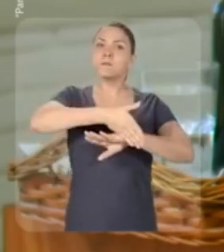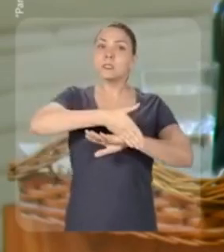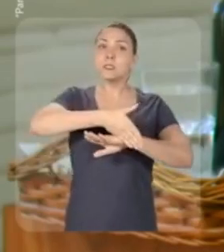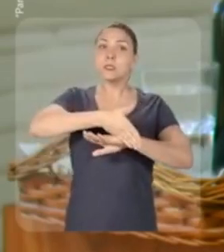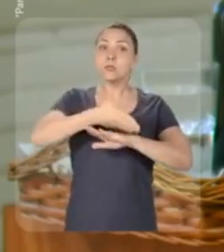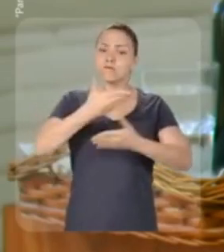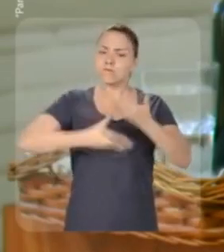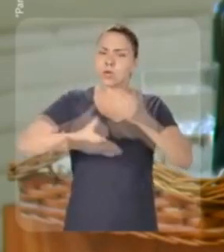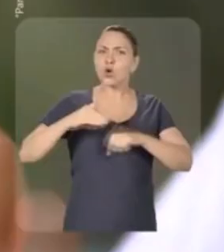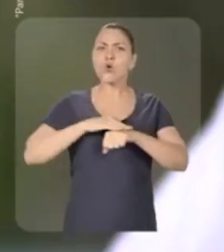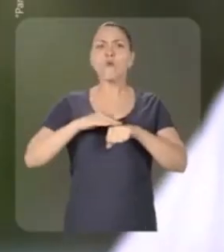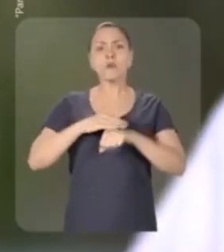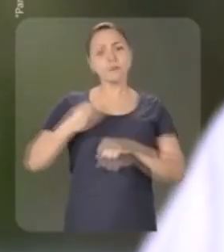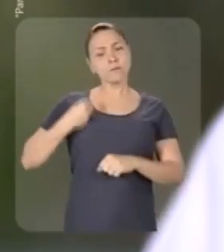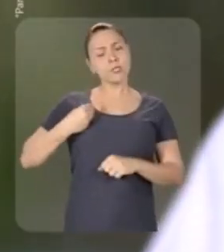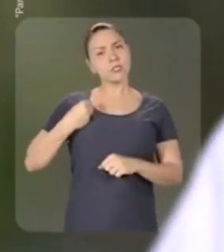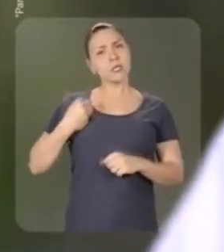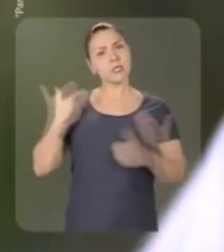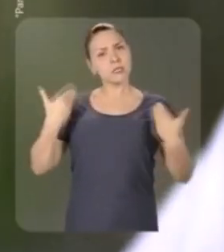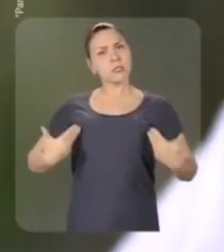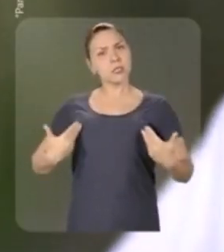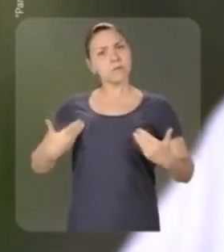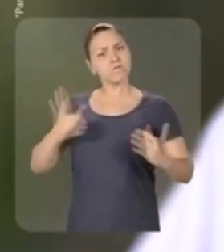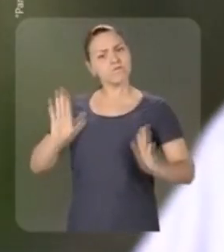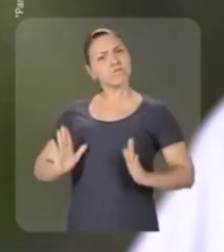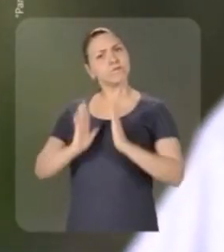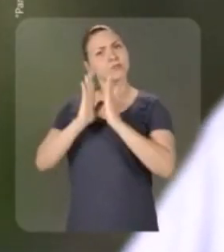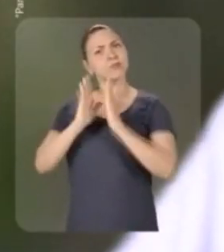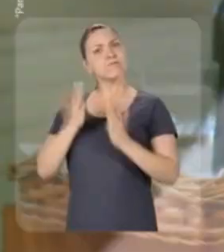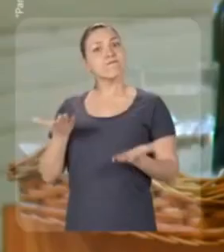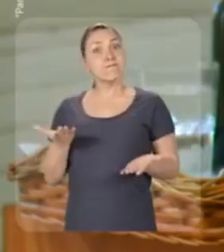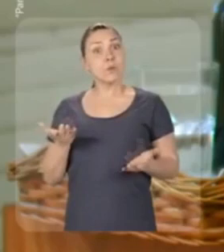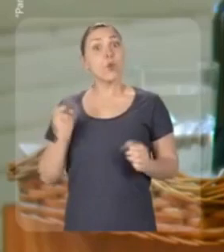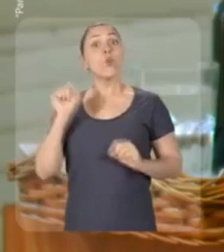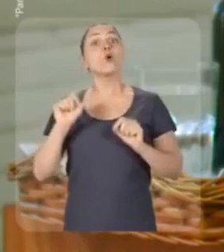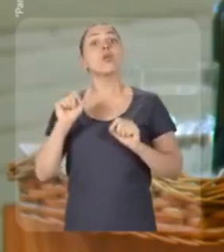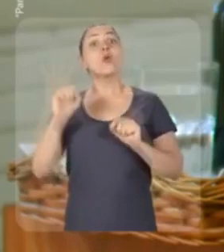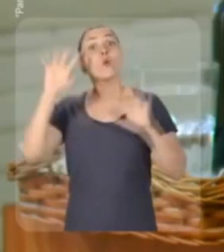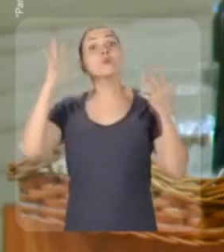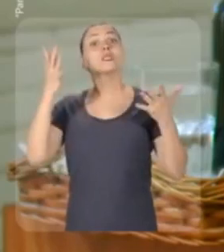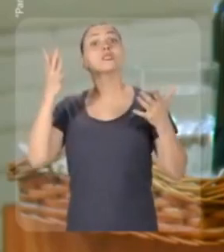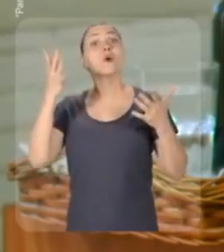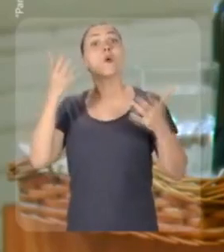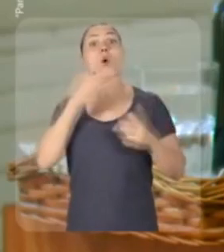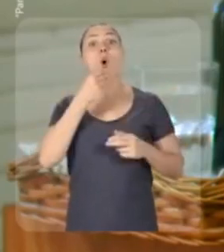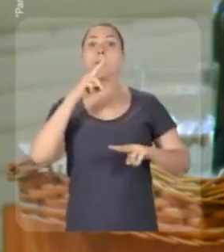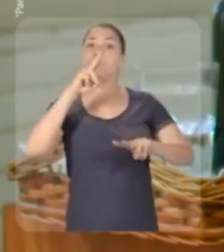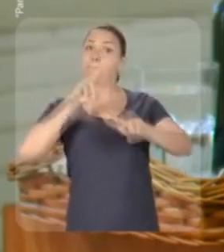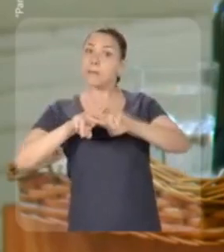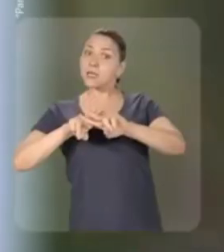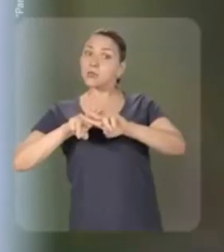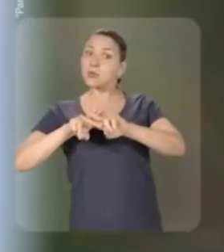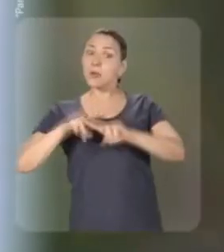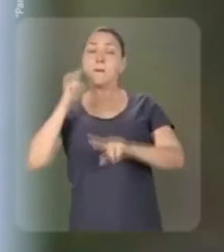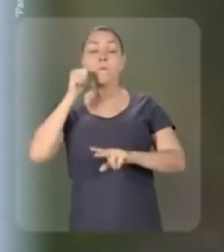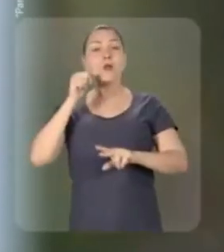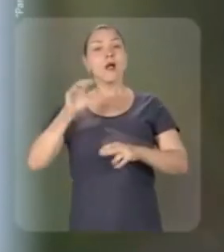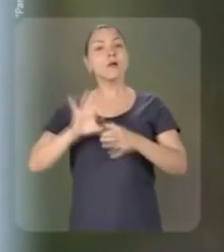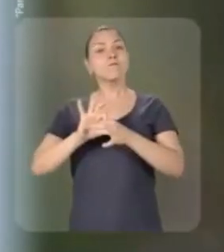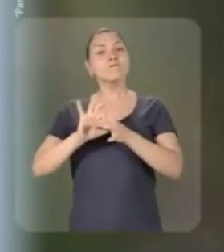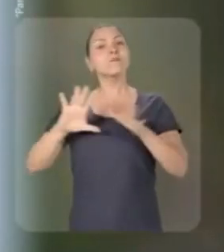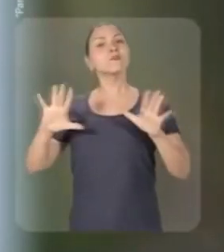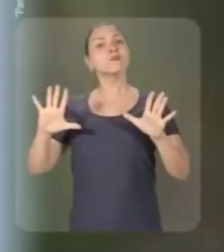casa. Falei, estou aqui presente, garanto o resultado: sequestrador preso, a